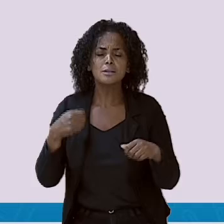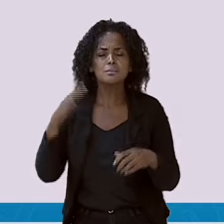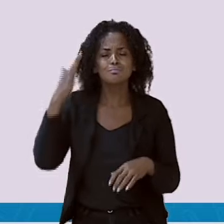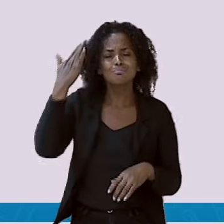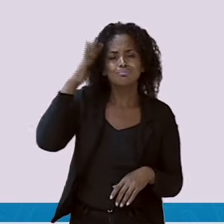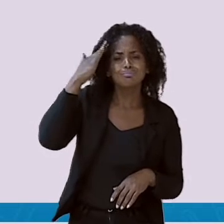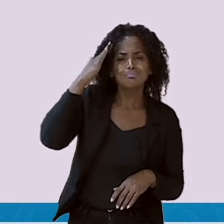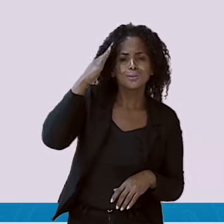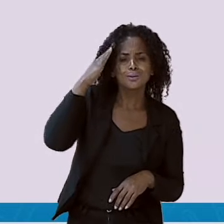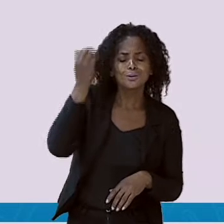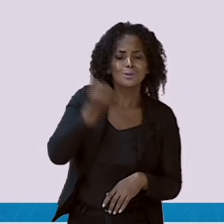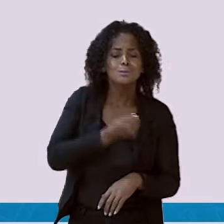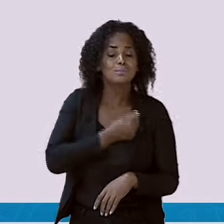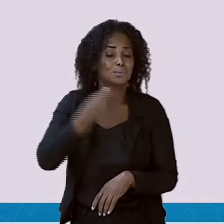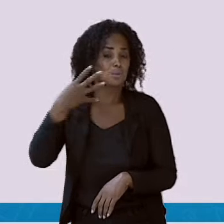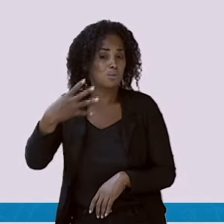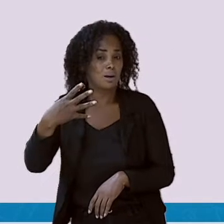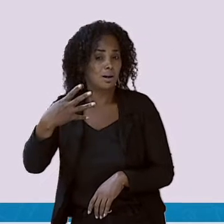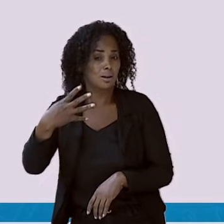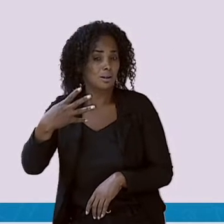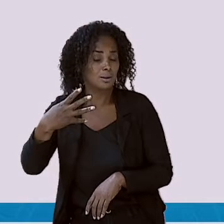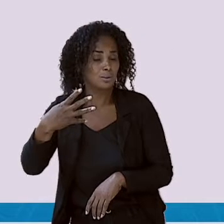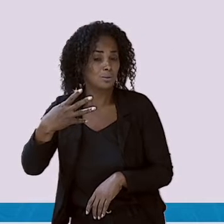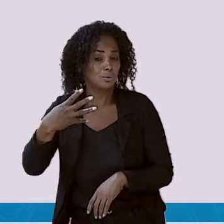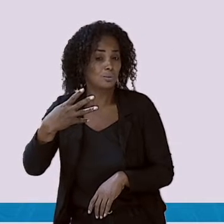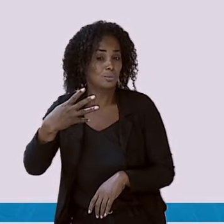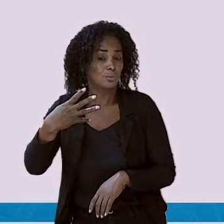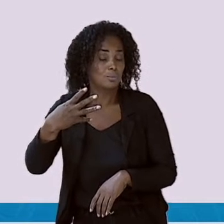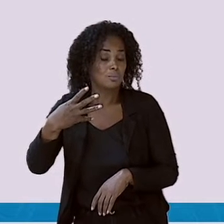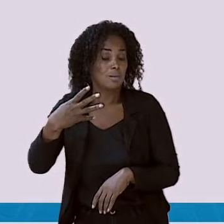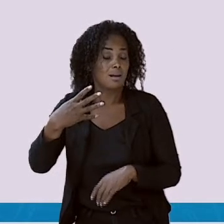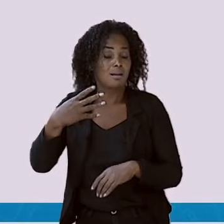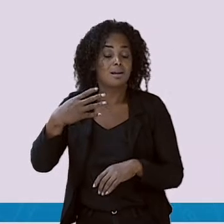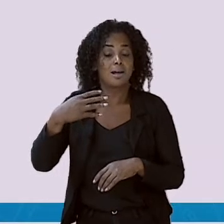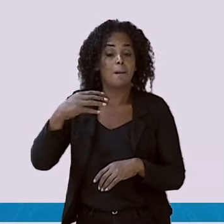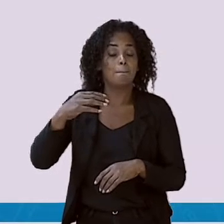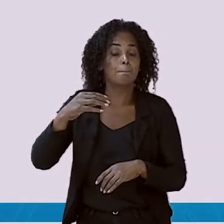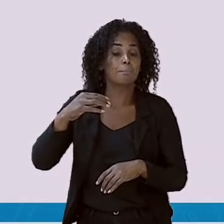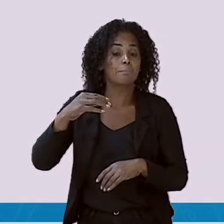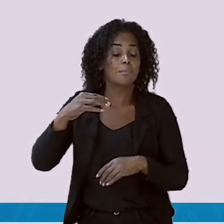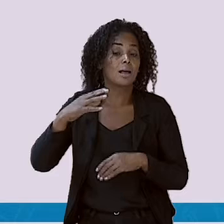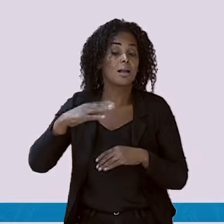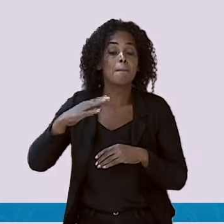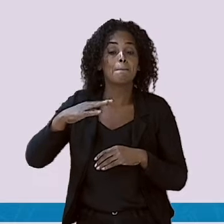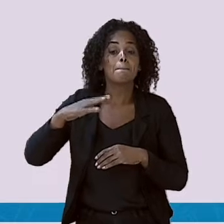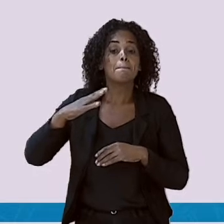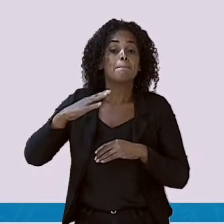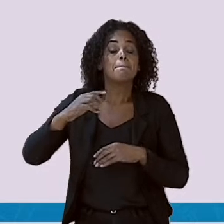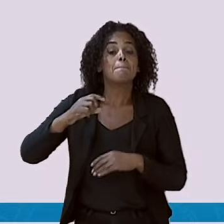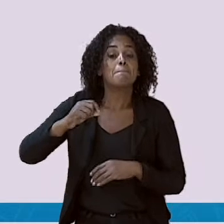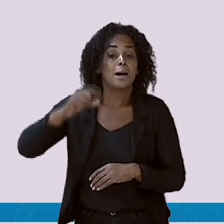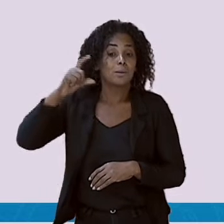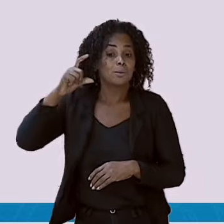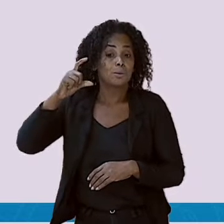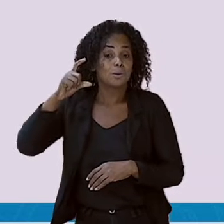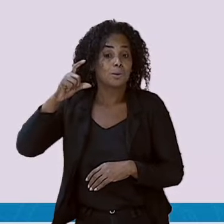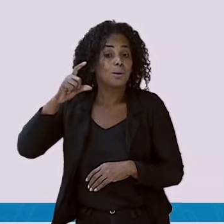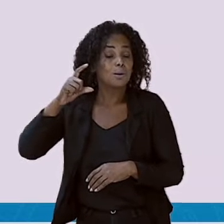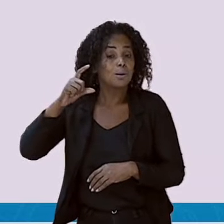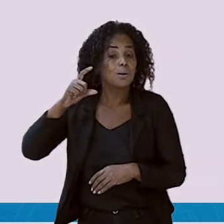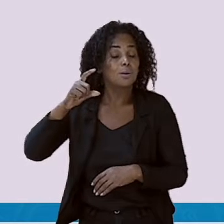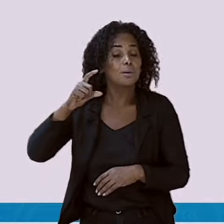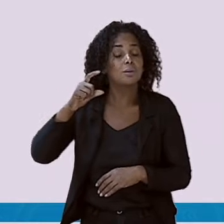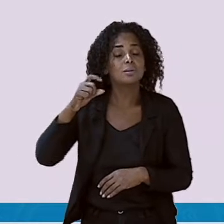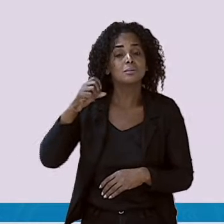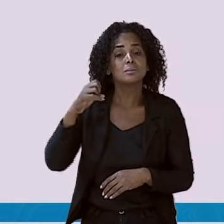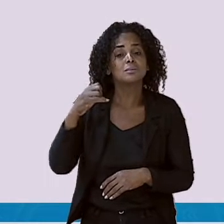4, ele é maior, ele é igual ou ele é menor do que 5? O número 4 é menor